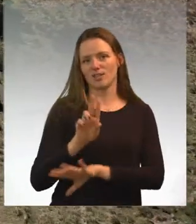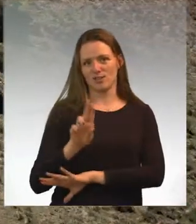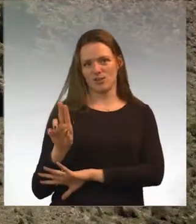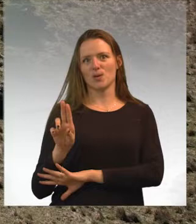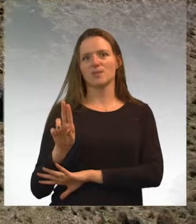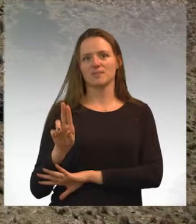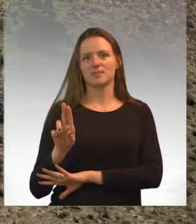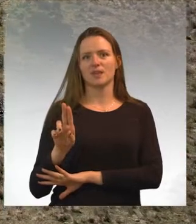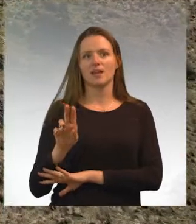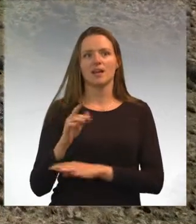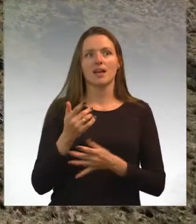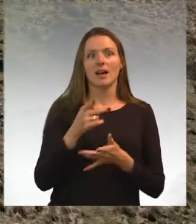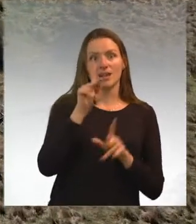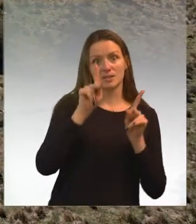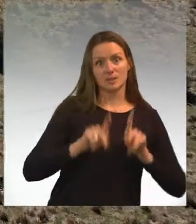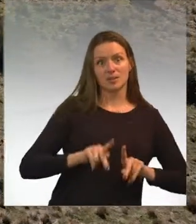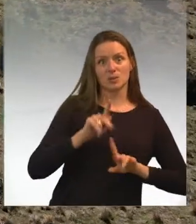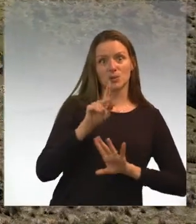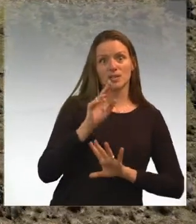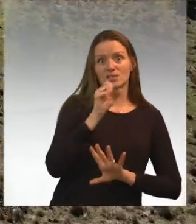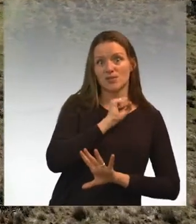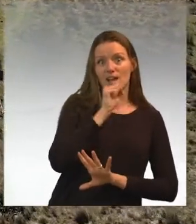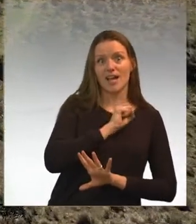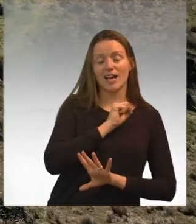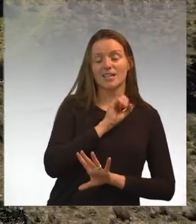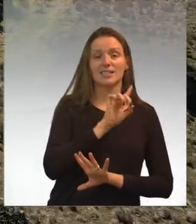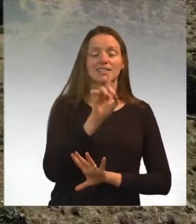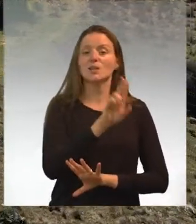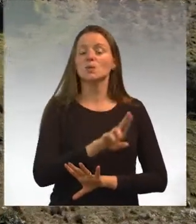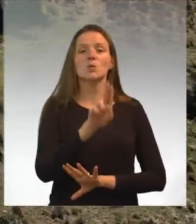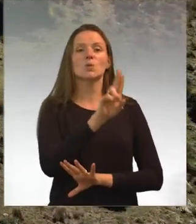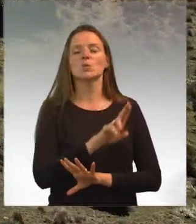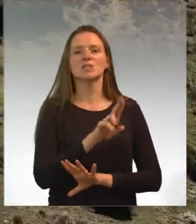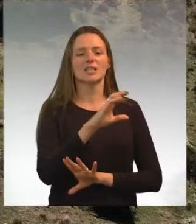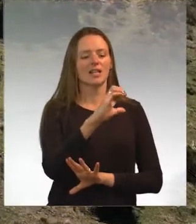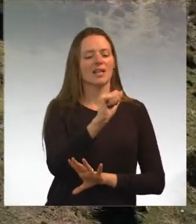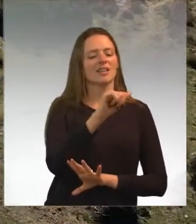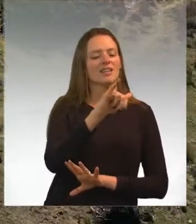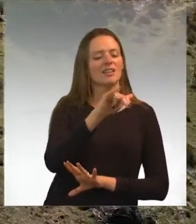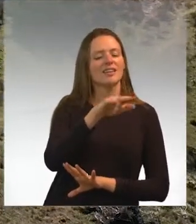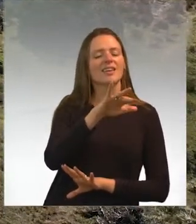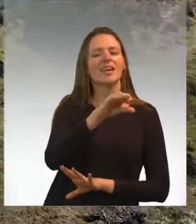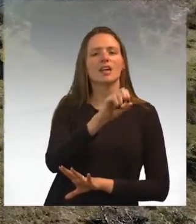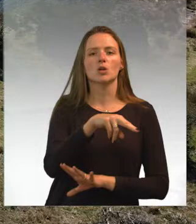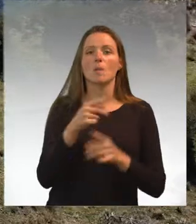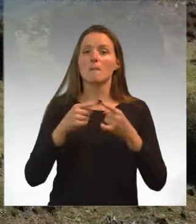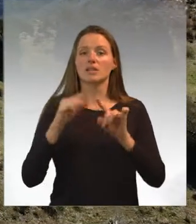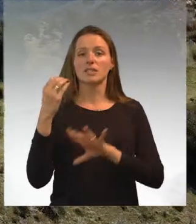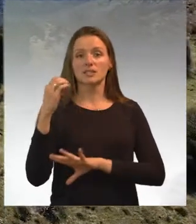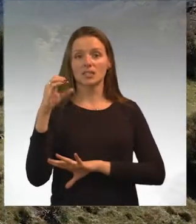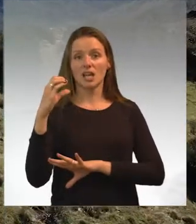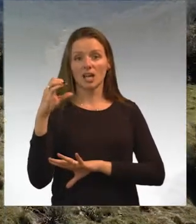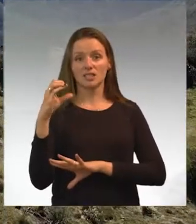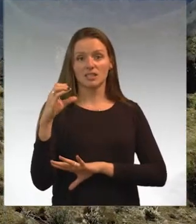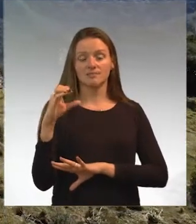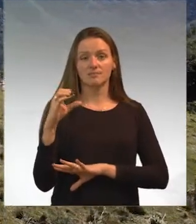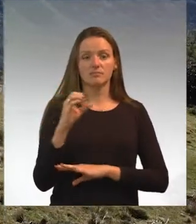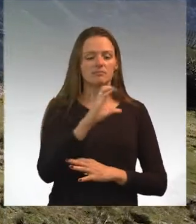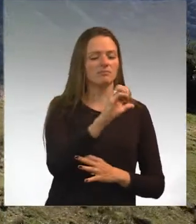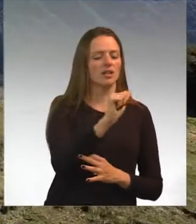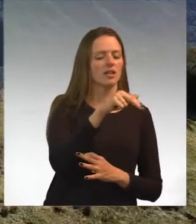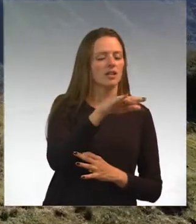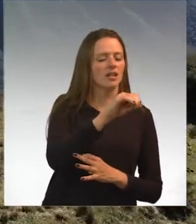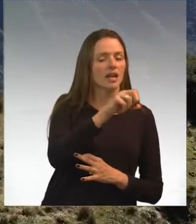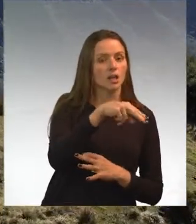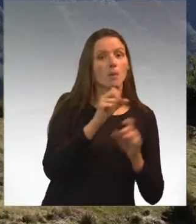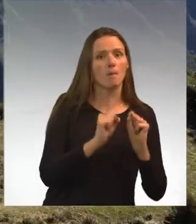cânion. Nós temos muitas palavras que são usadas, mas cientificamente. Cânion poderia ser usado